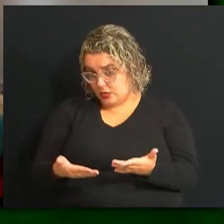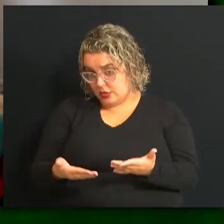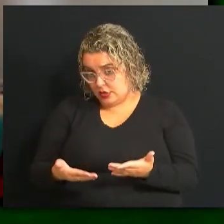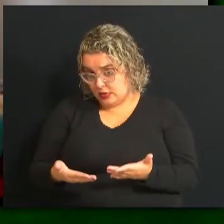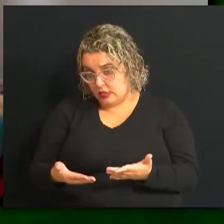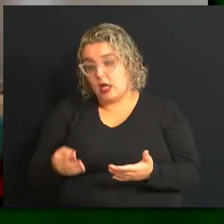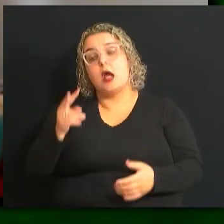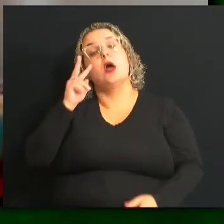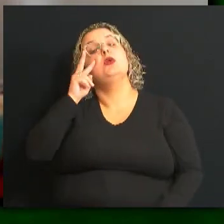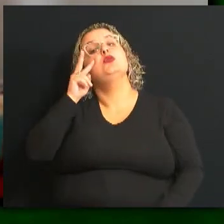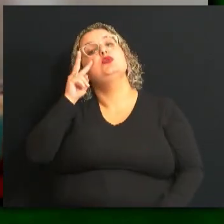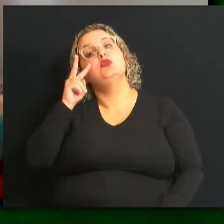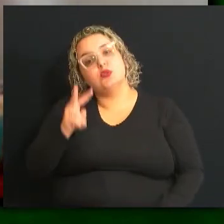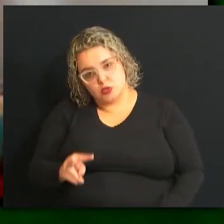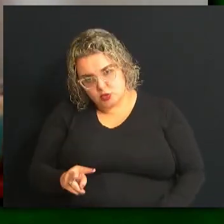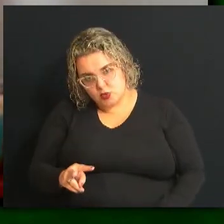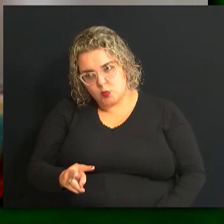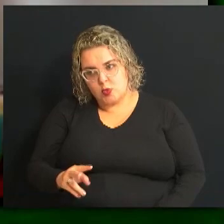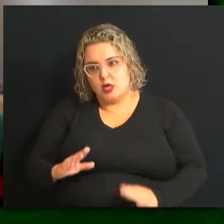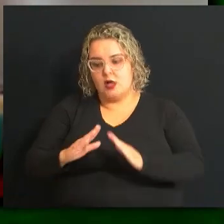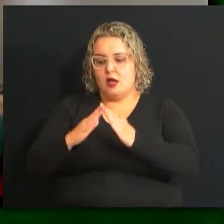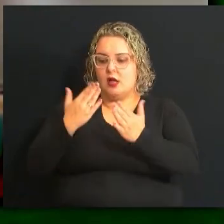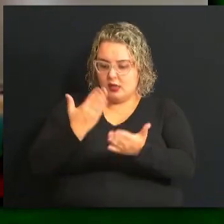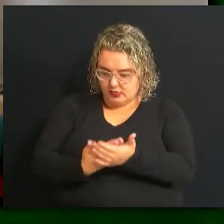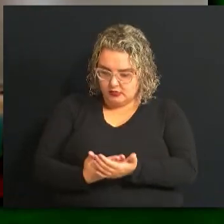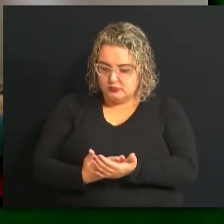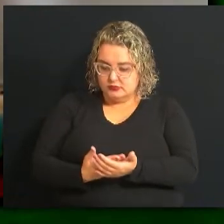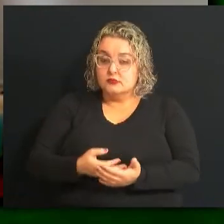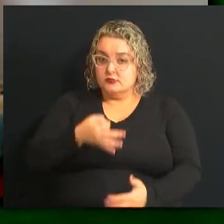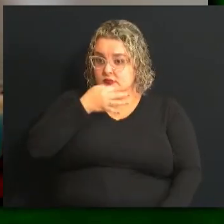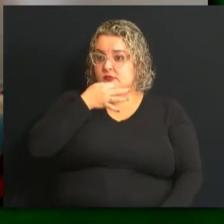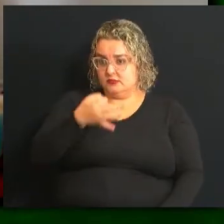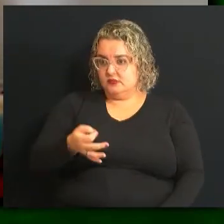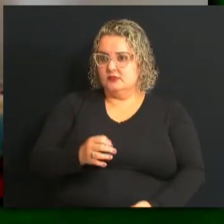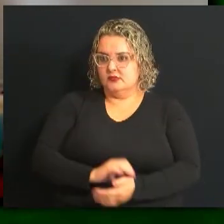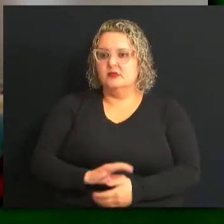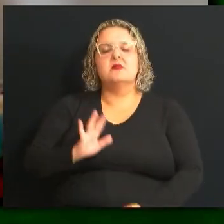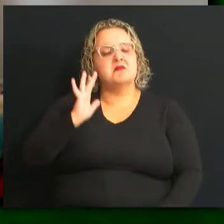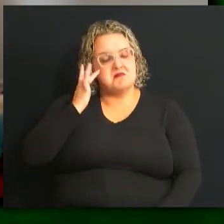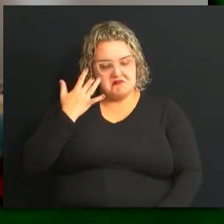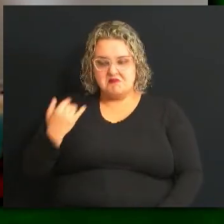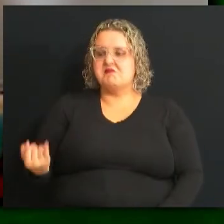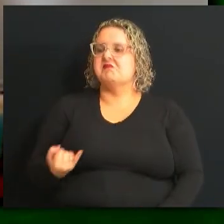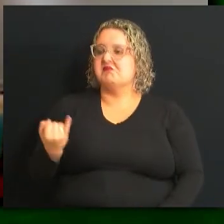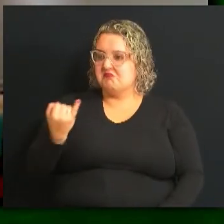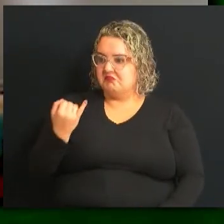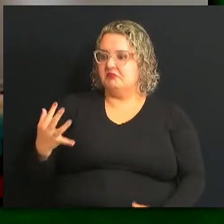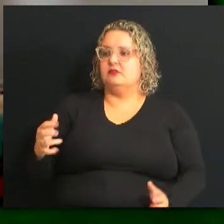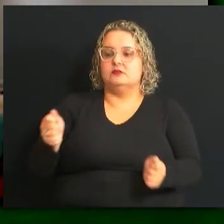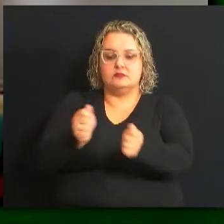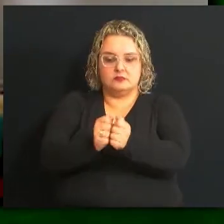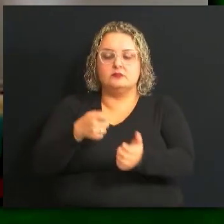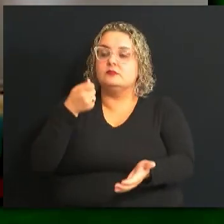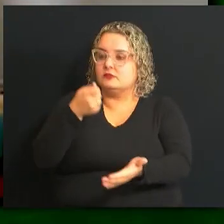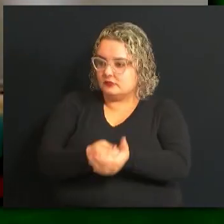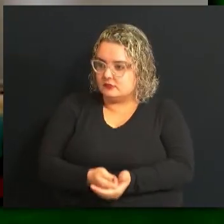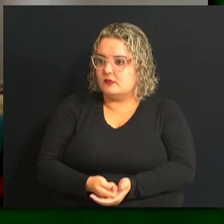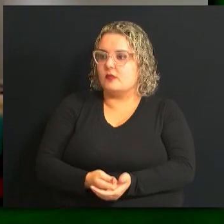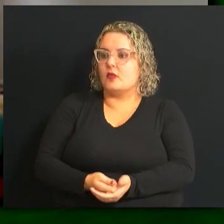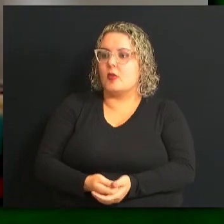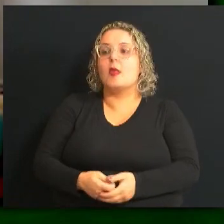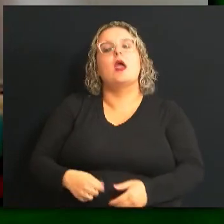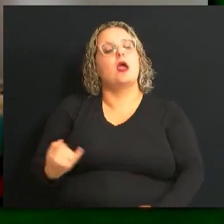de vista da escola, veja bem, eu acho importante a gente lutar, a gente exigir que essa lei seja